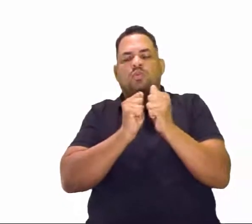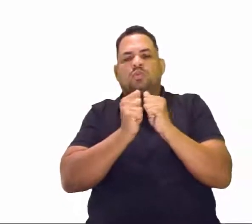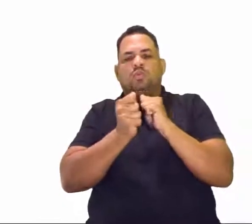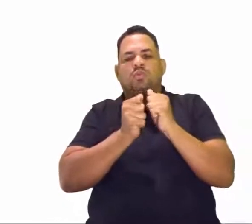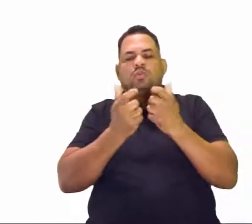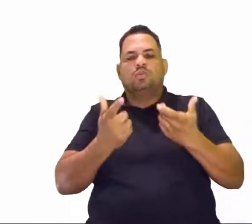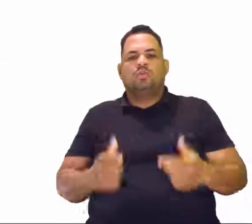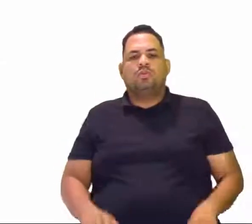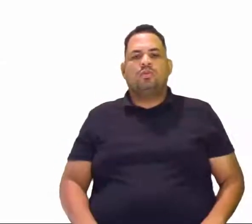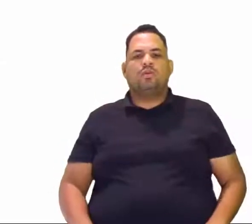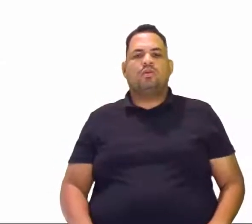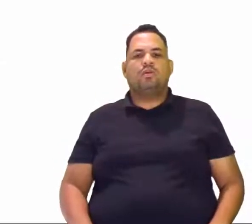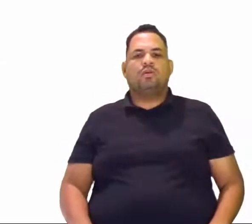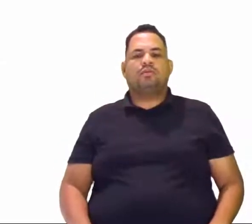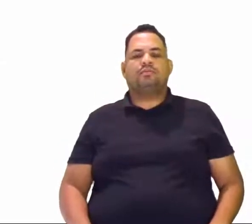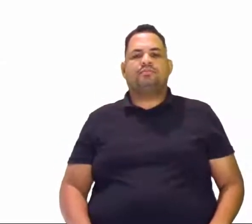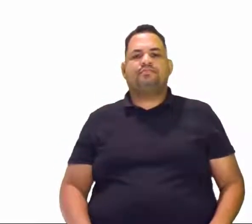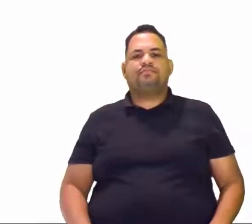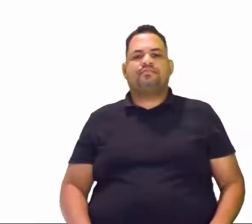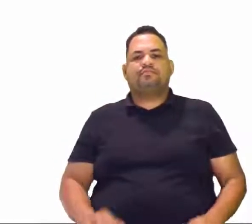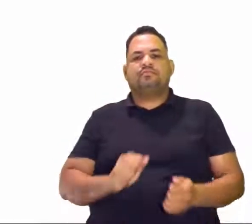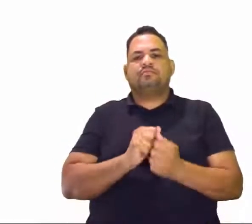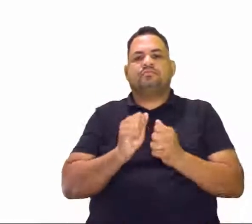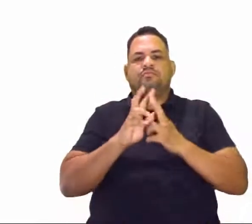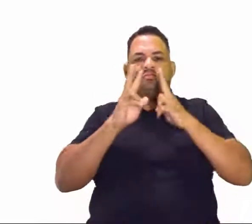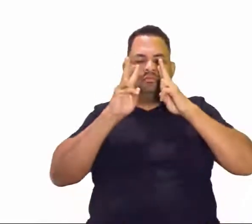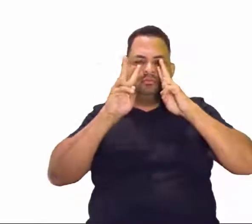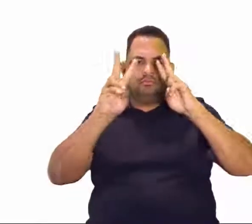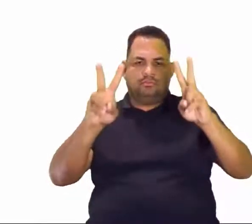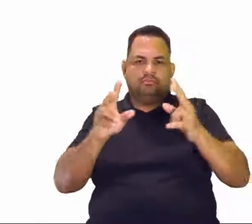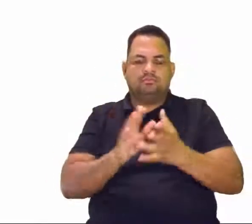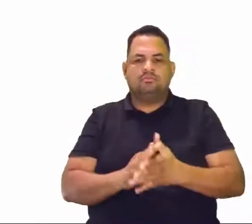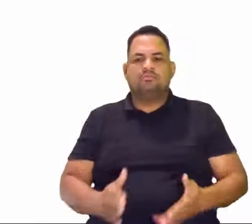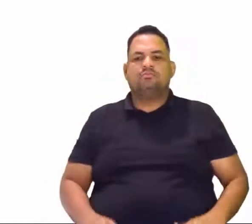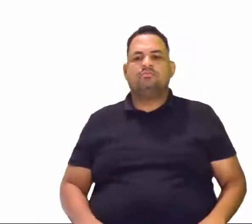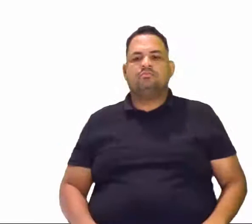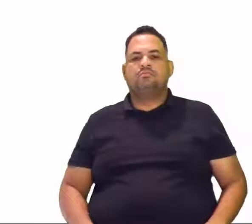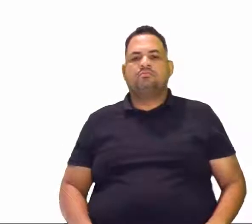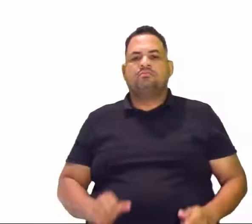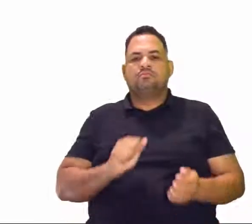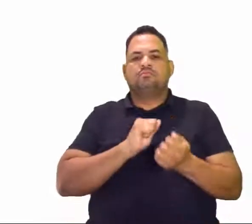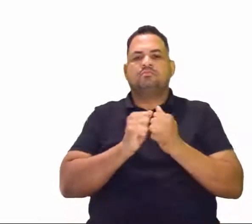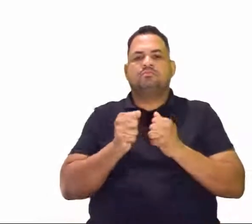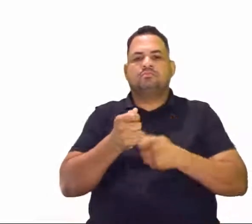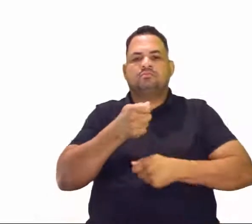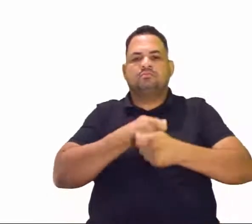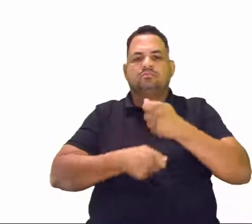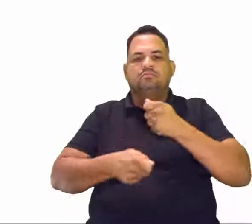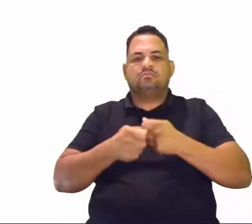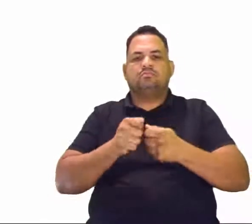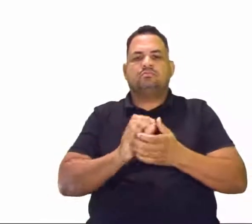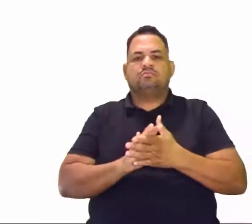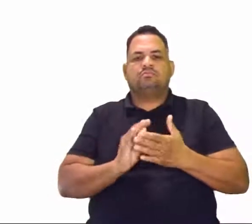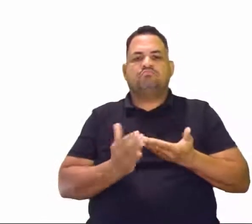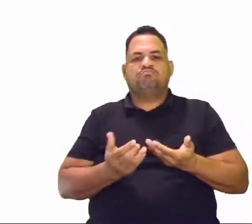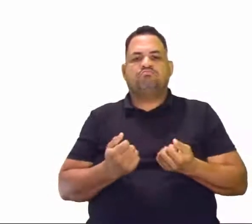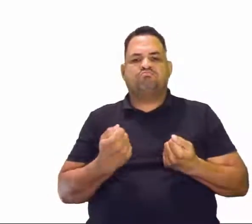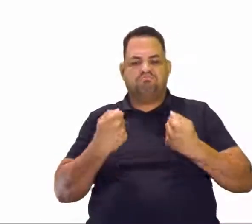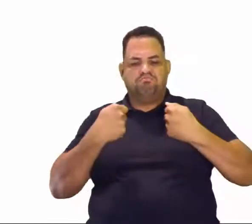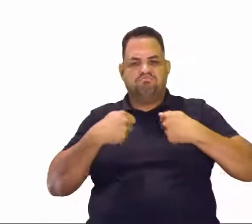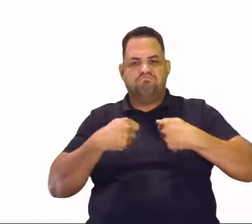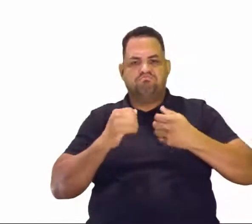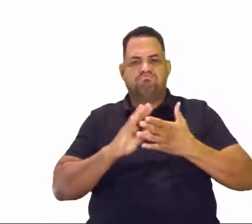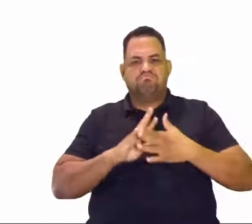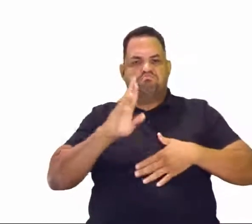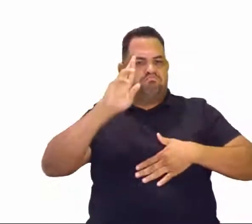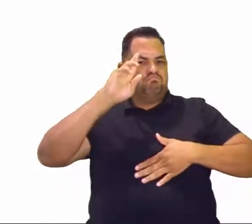é essa essa visão Colonial ela controla a economia ela controla a